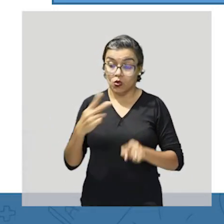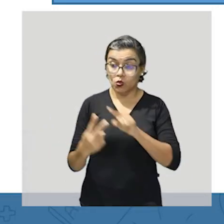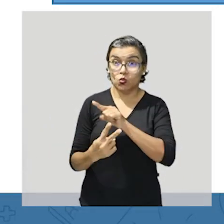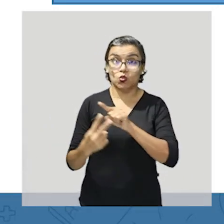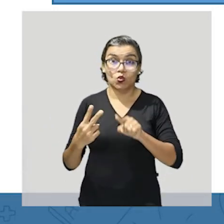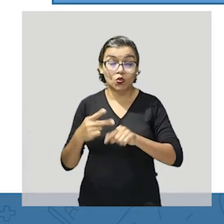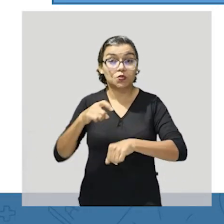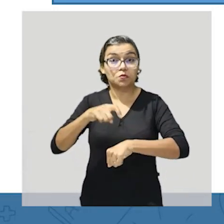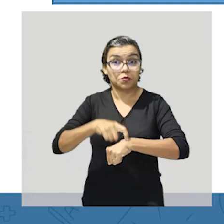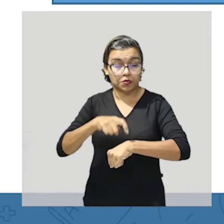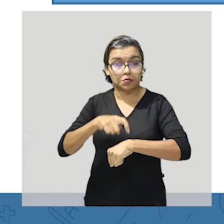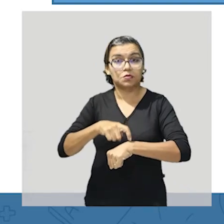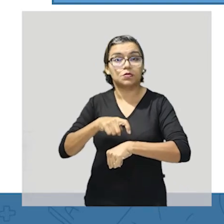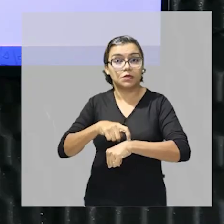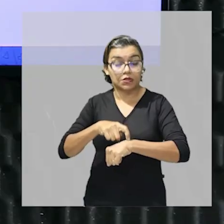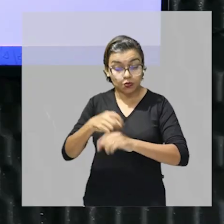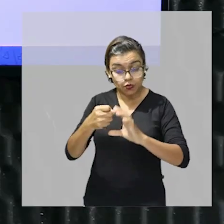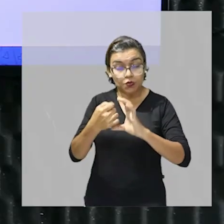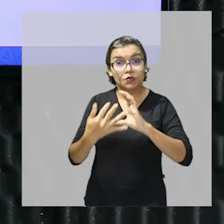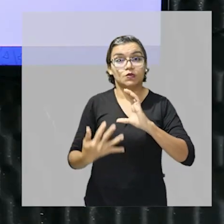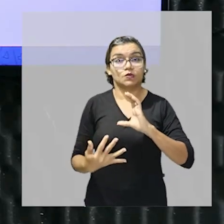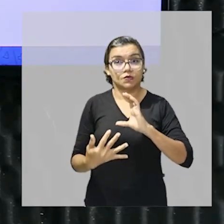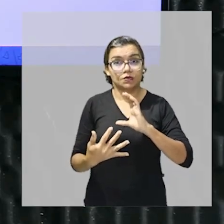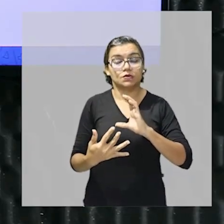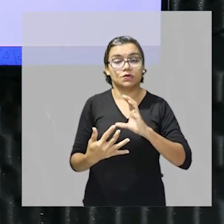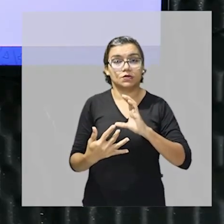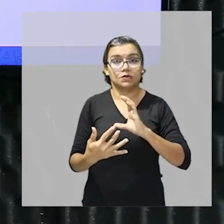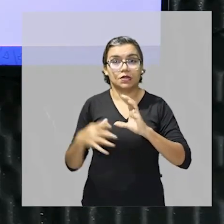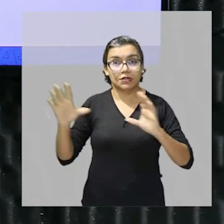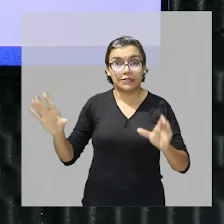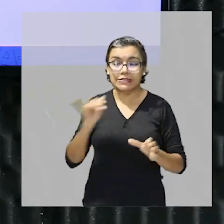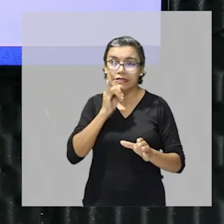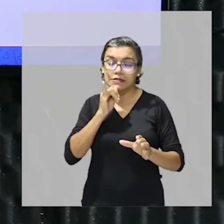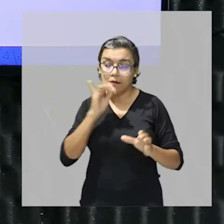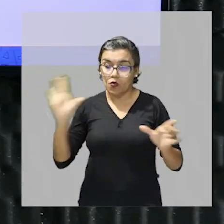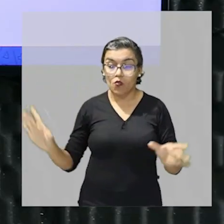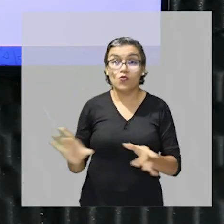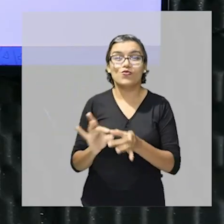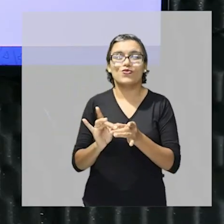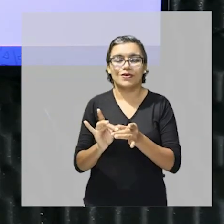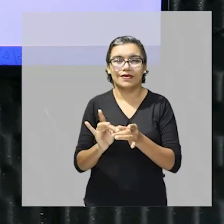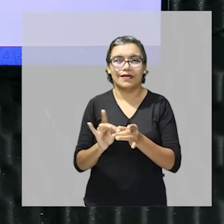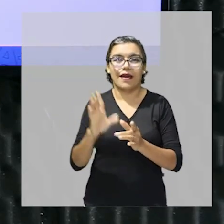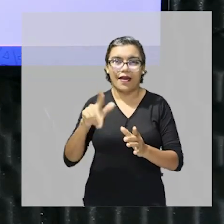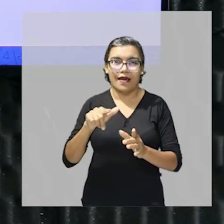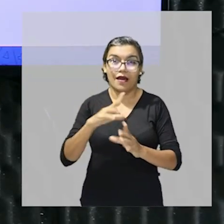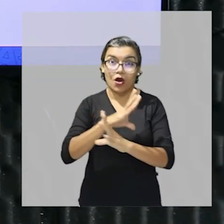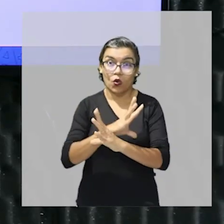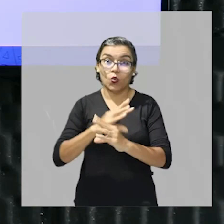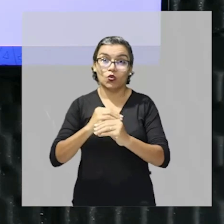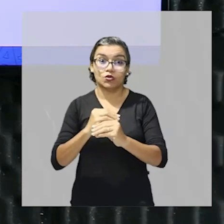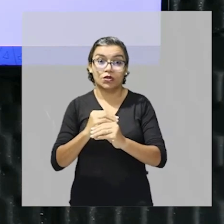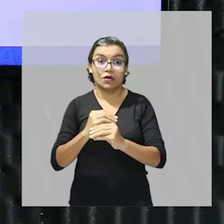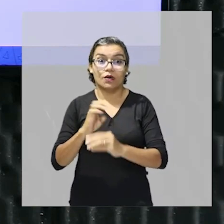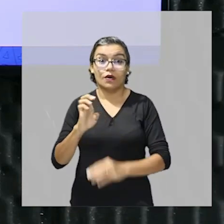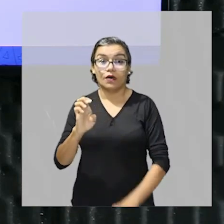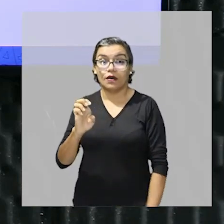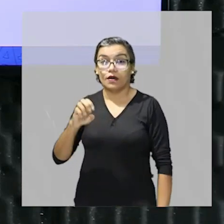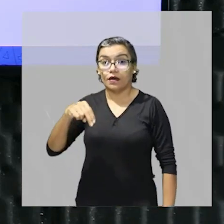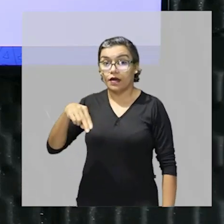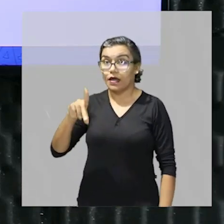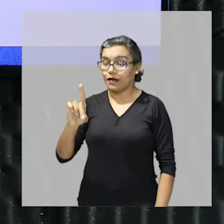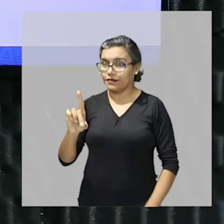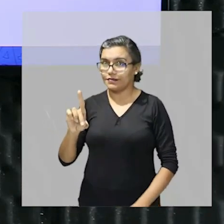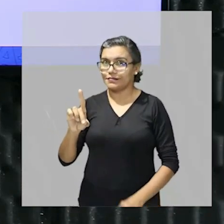duas situações, duas características que se somam. Por isso que eu usei a conjunção and. Já no exemplo